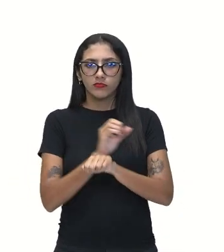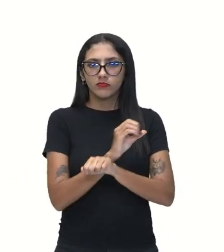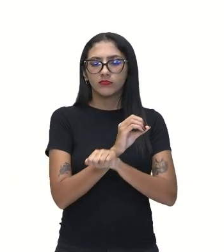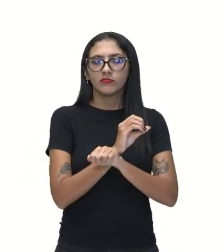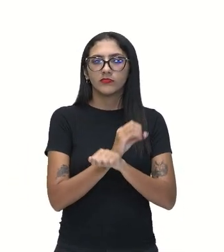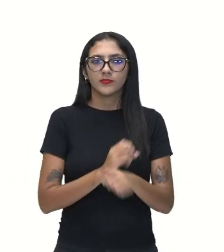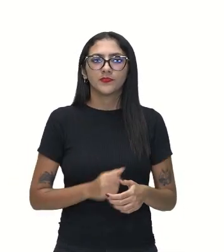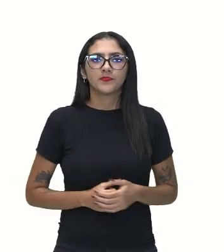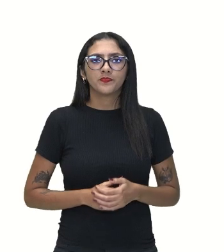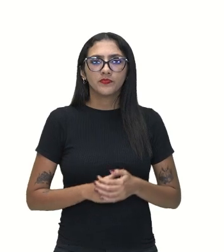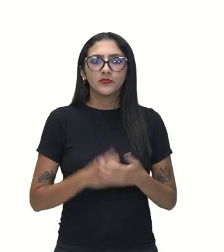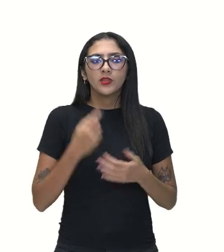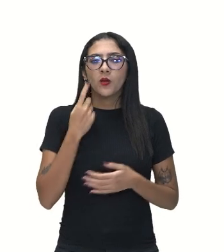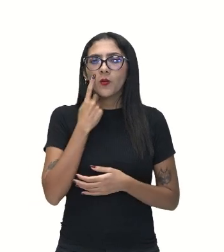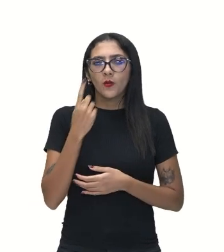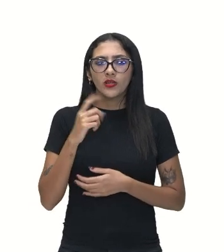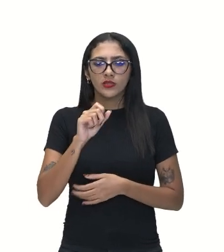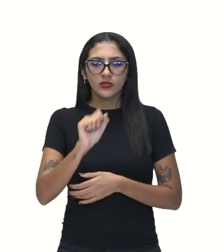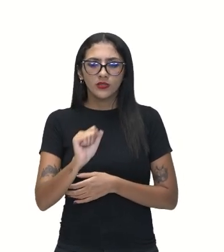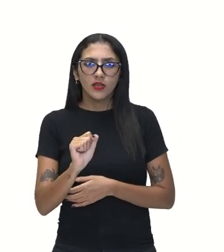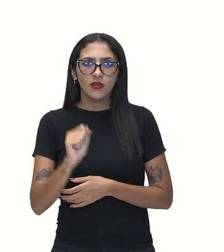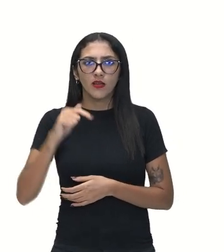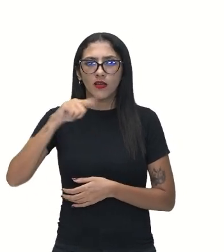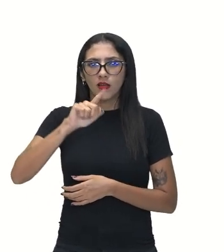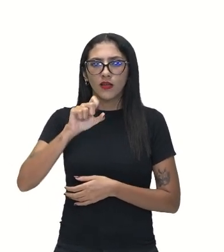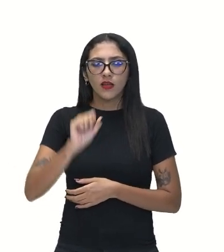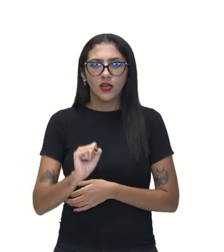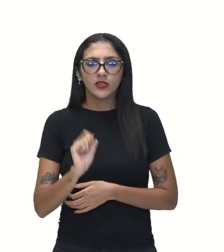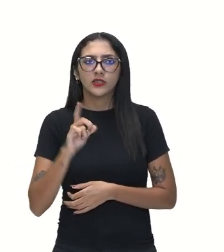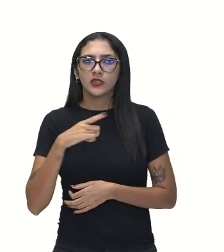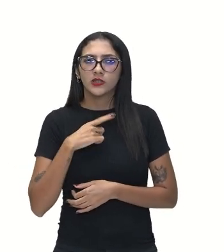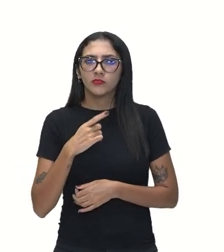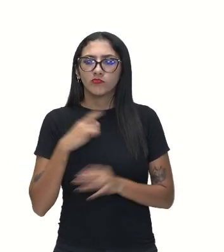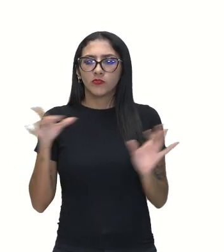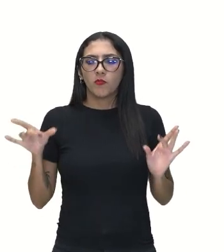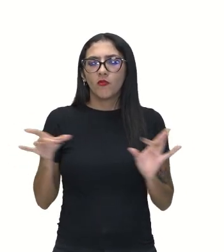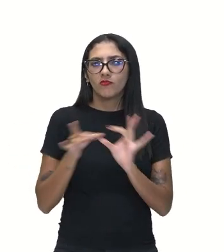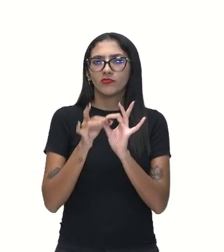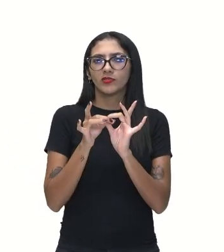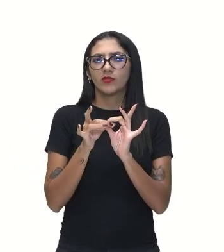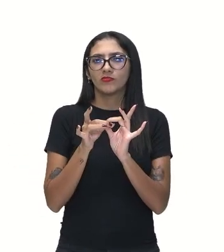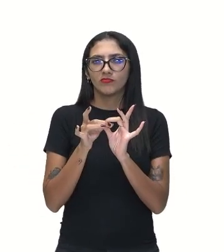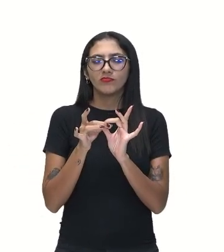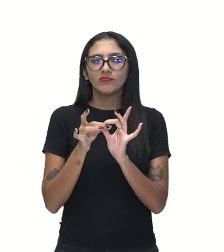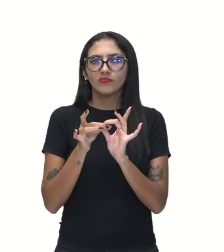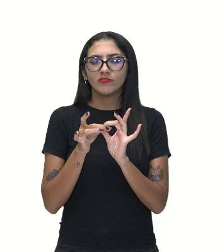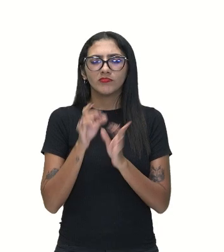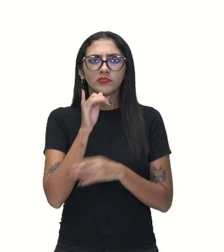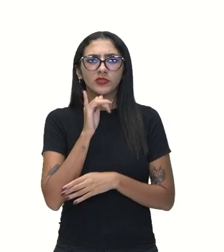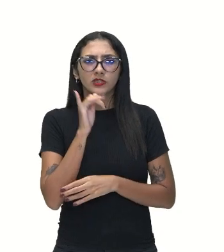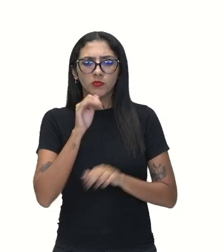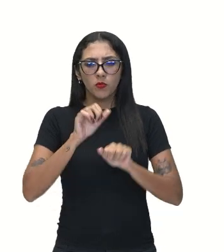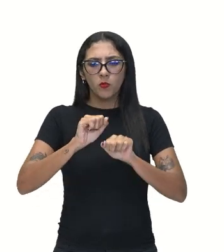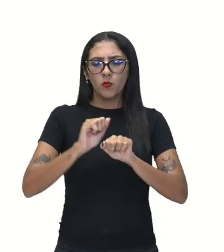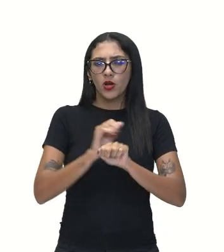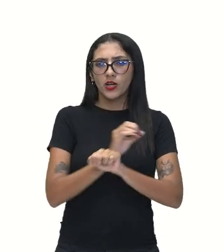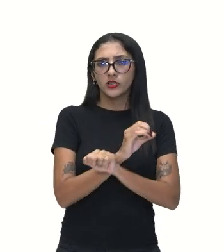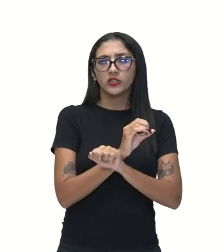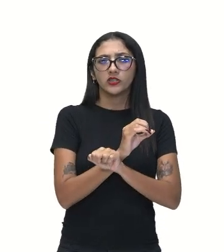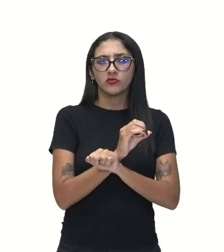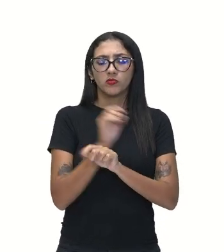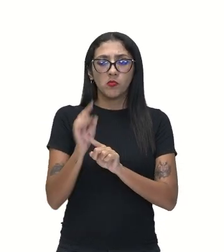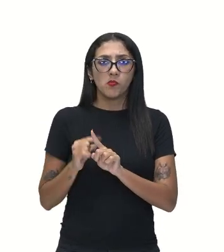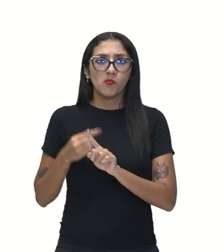as, aí ocorre uma situação de fusão, de crase. Ou seja, o artigo se